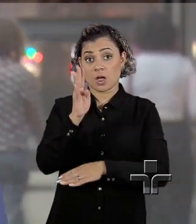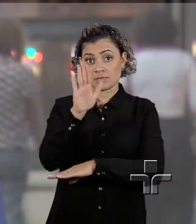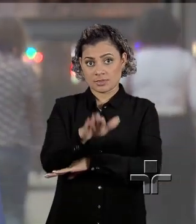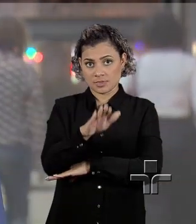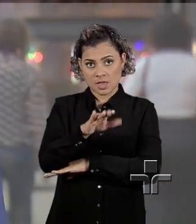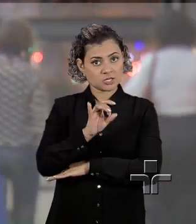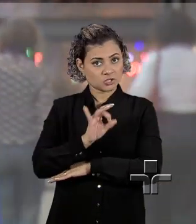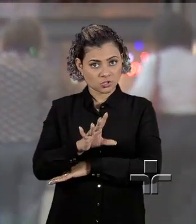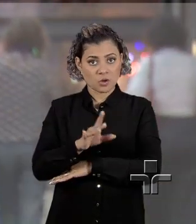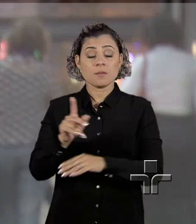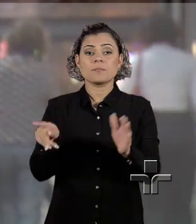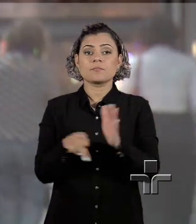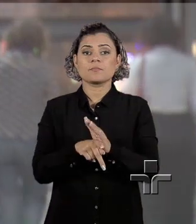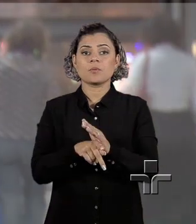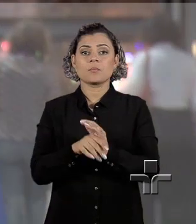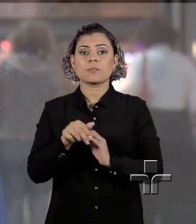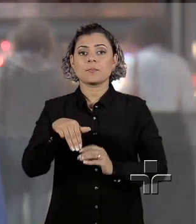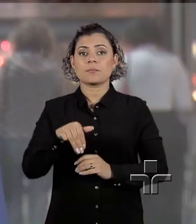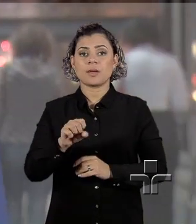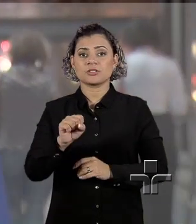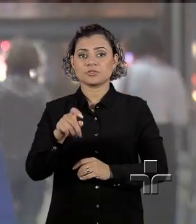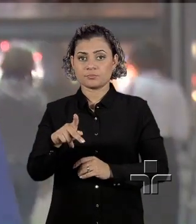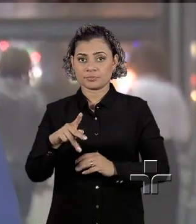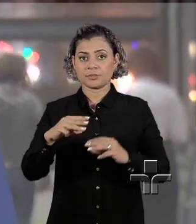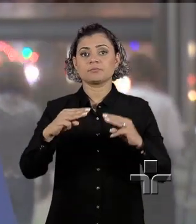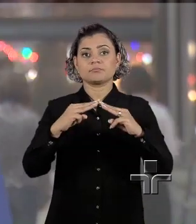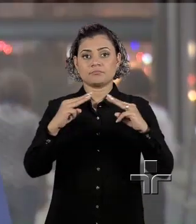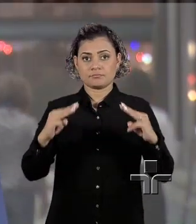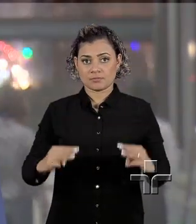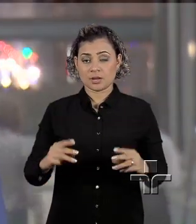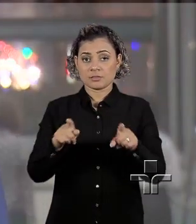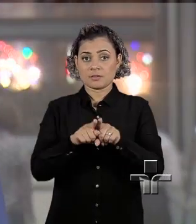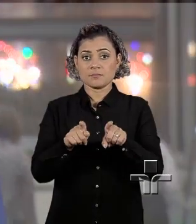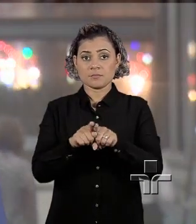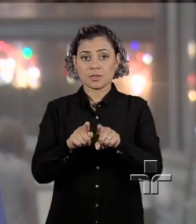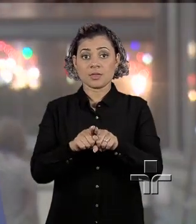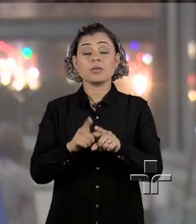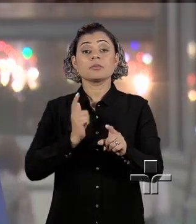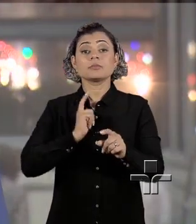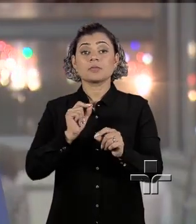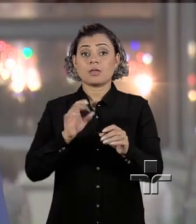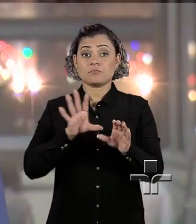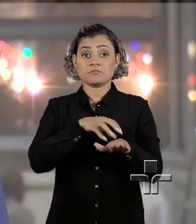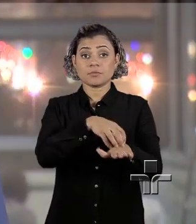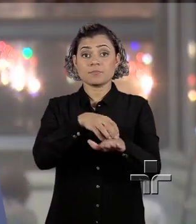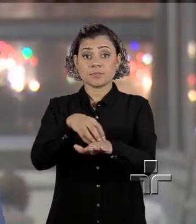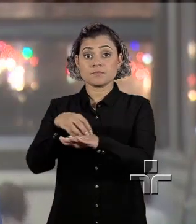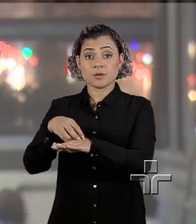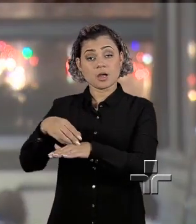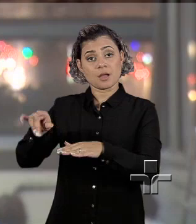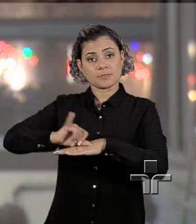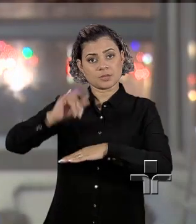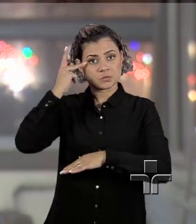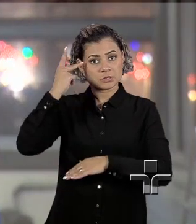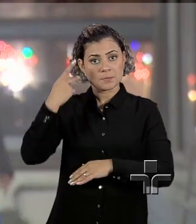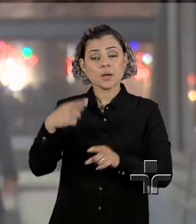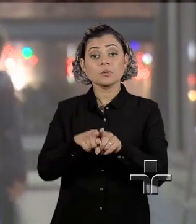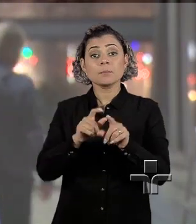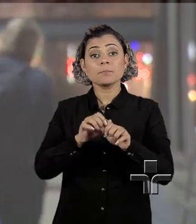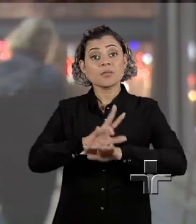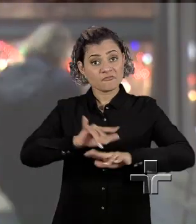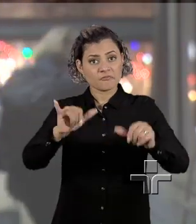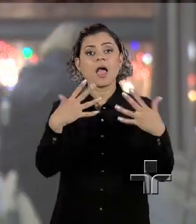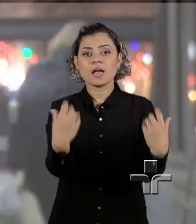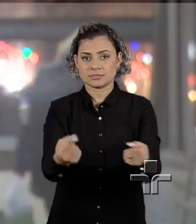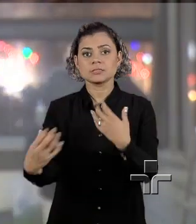da tarde no vão do MASP. O Sindicato dos Trabalhadores do Transporte Coletivo na capital paulista afirmam que vão